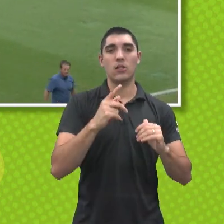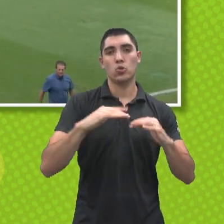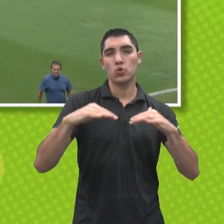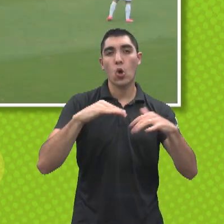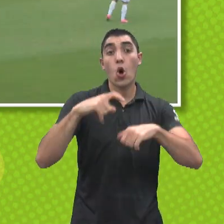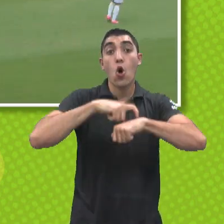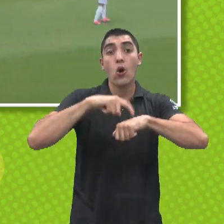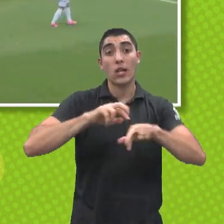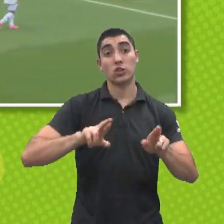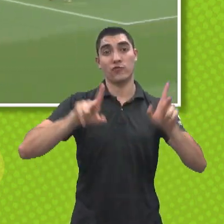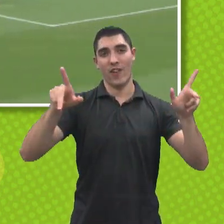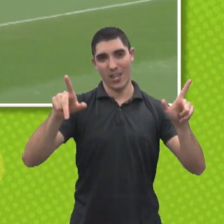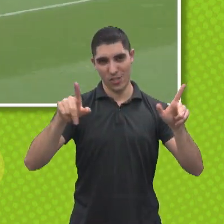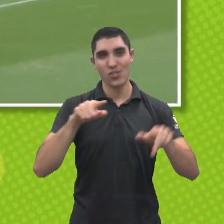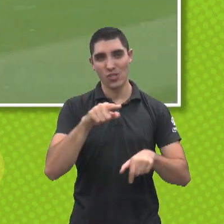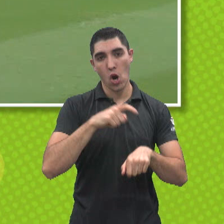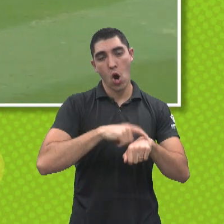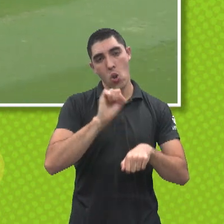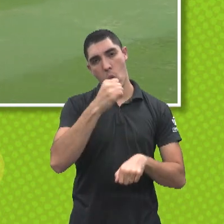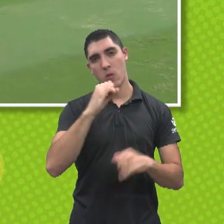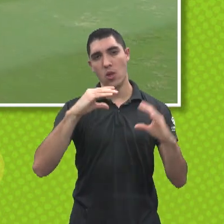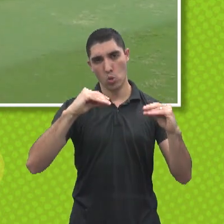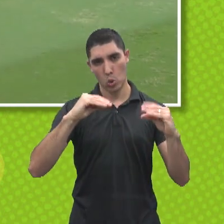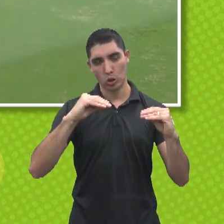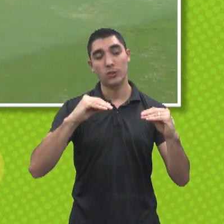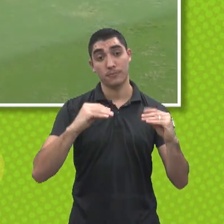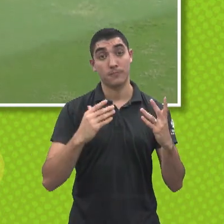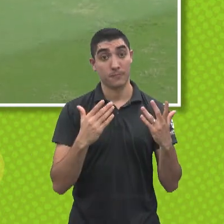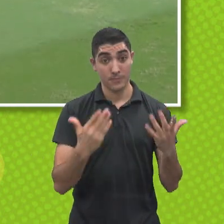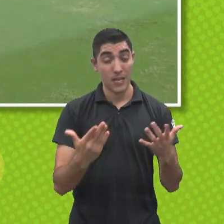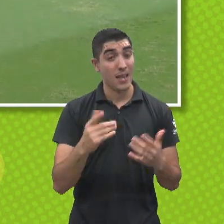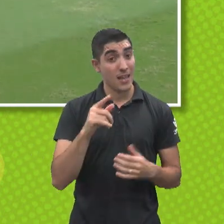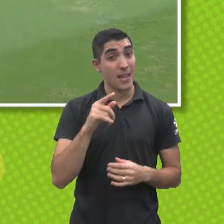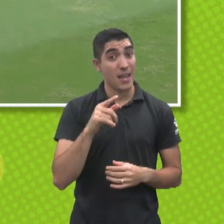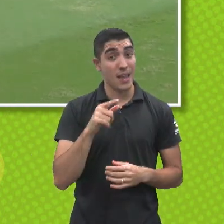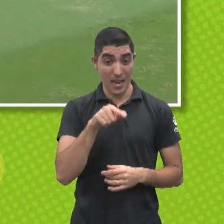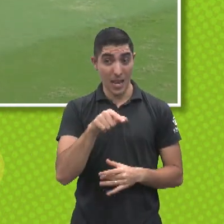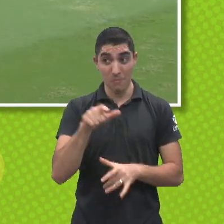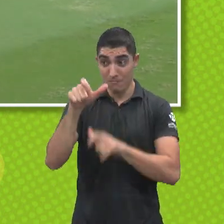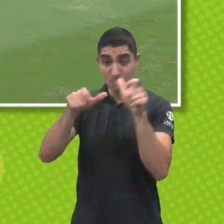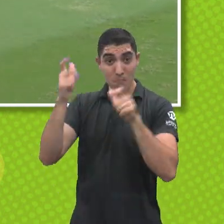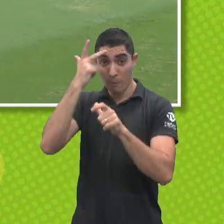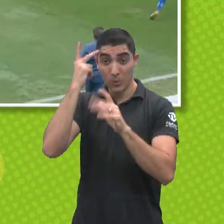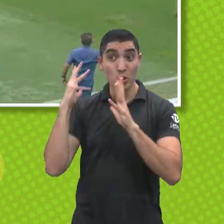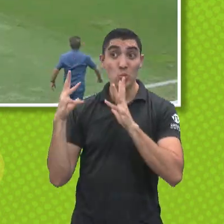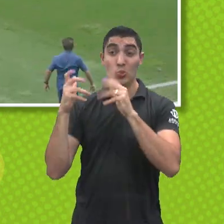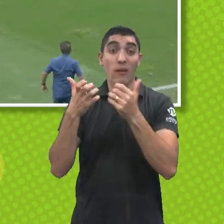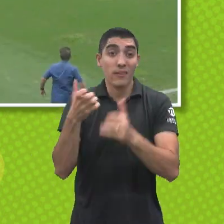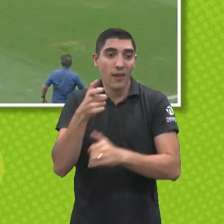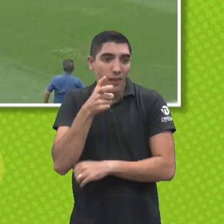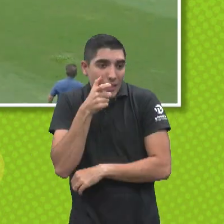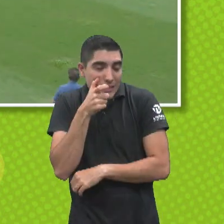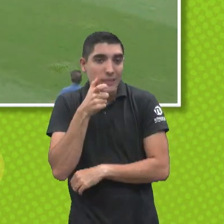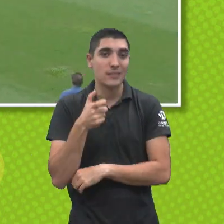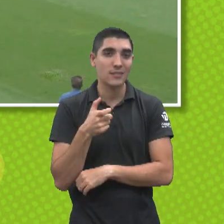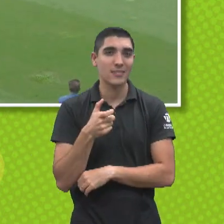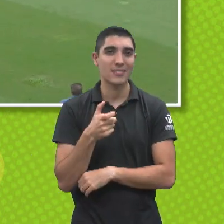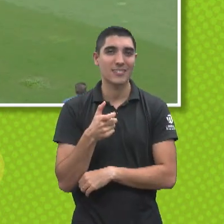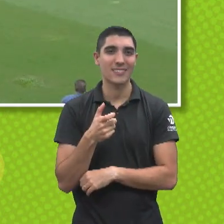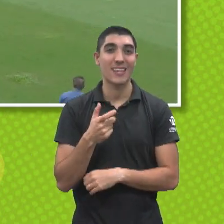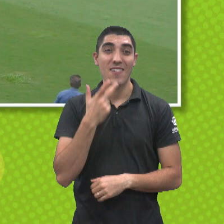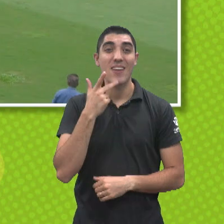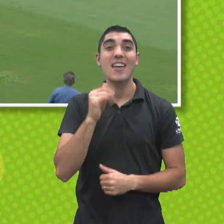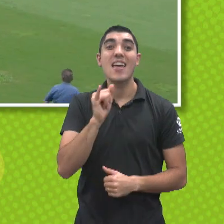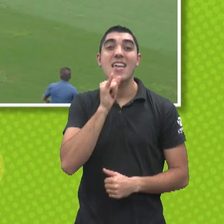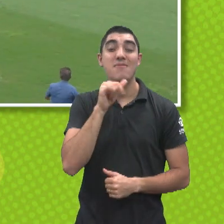acontece mais à noite, às 8 horas. Então é o jogo que vai chamar realmente a atenção, né? Como diria, vou quebrar o Luizão, é o creme de